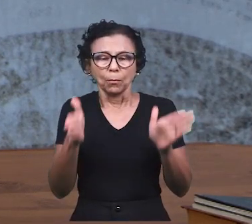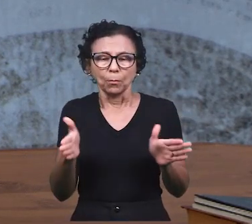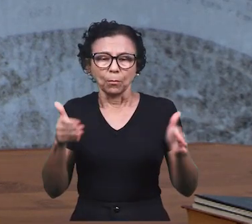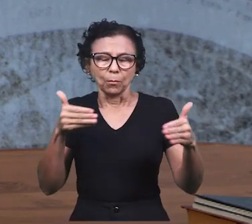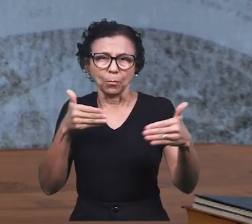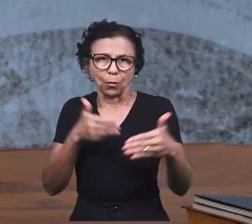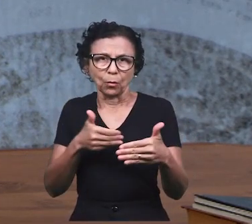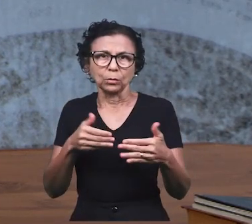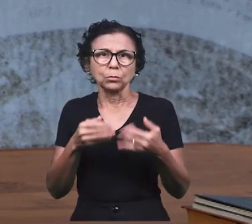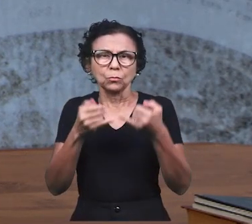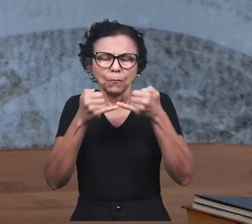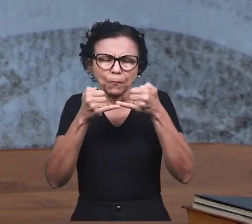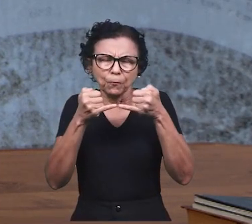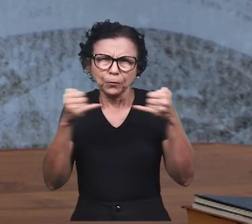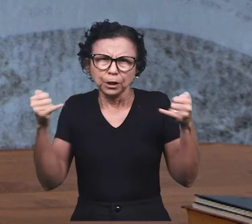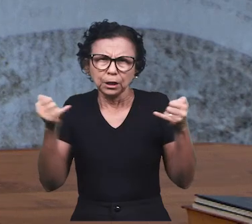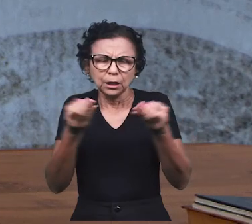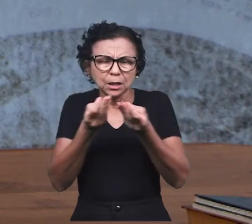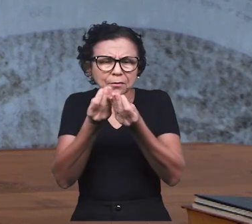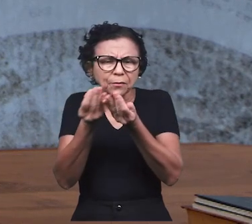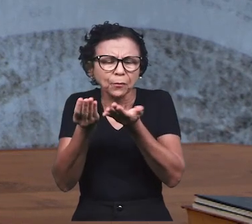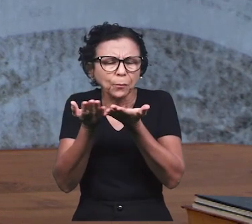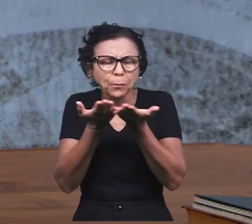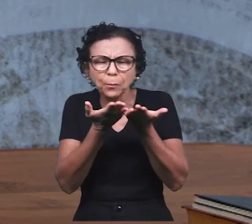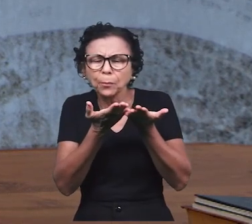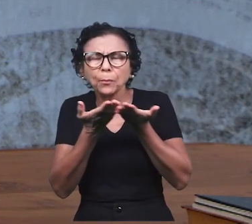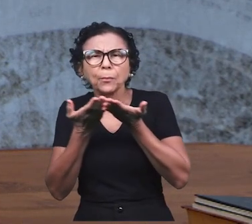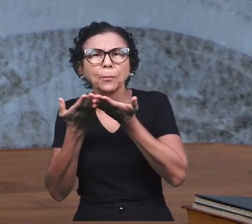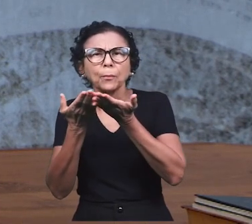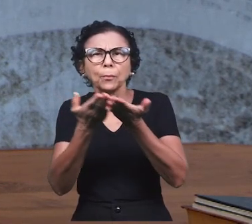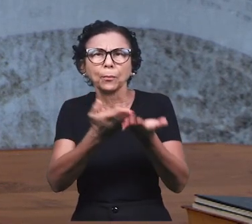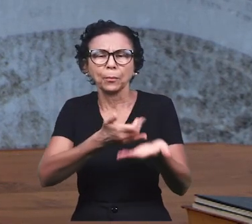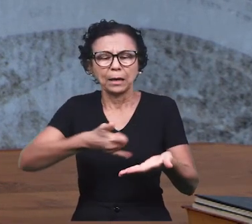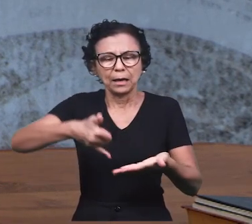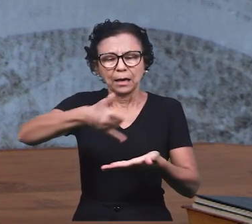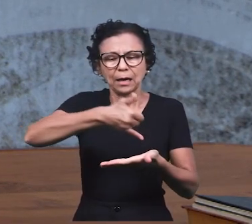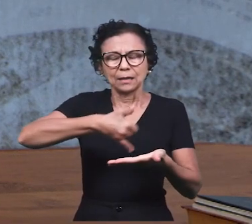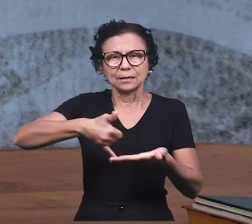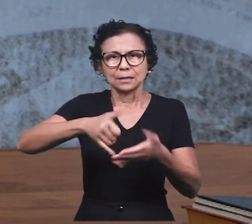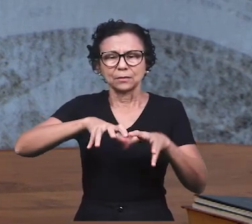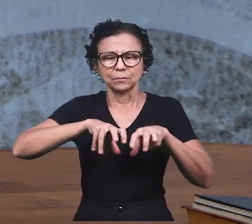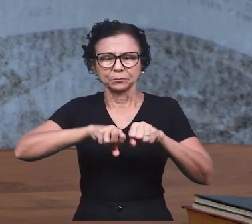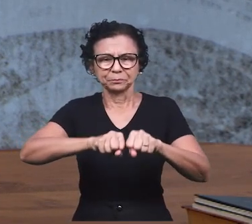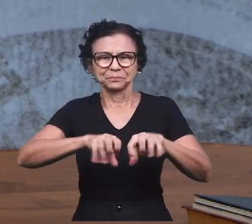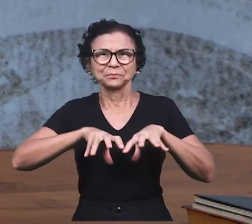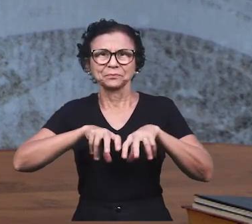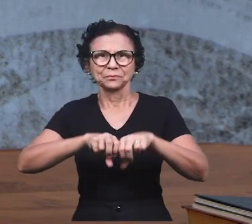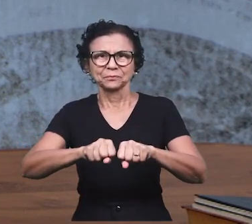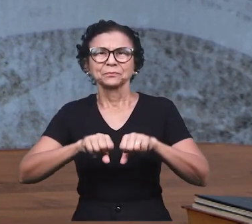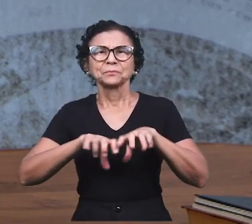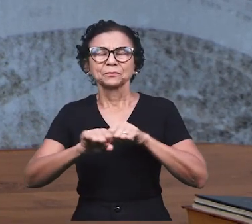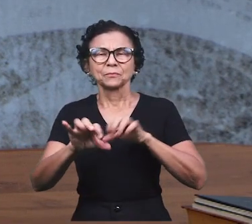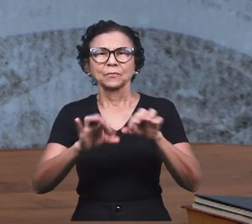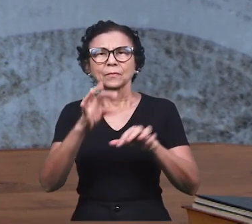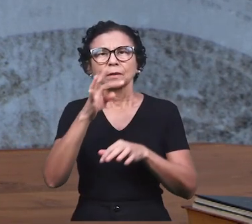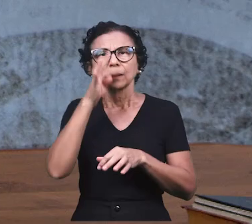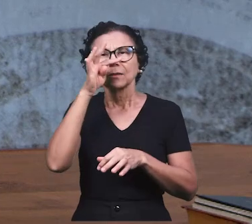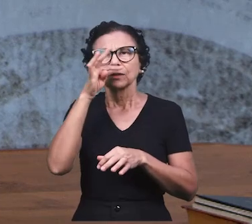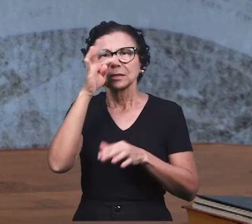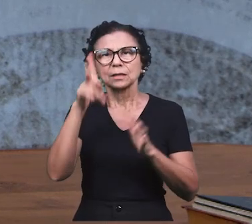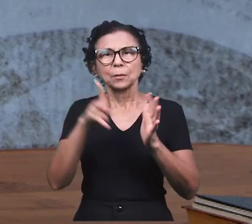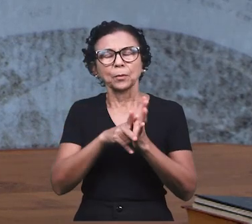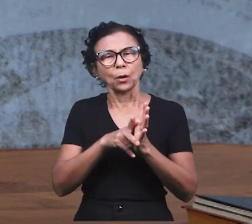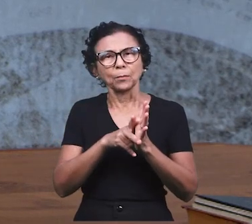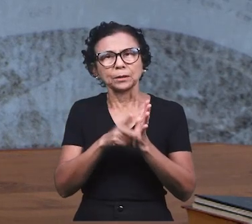asmos amassados com azeite, e os bolos amassados com azeite serão fritos de flor de farinha. Com